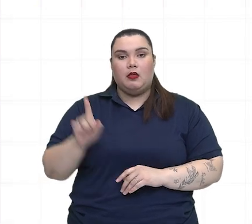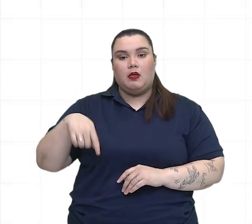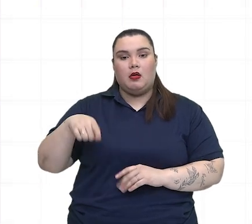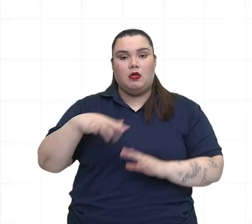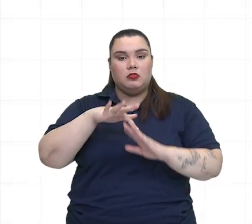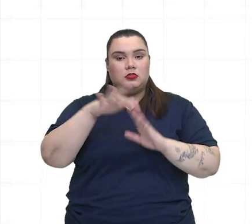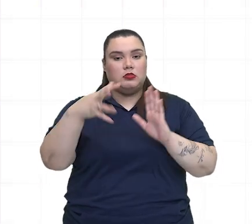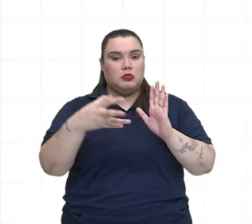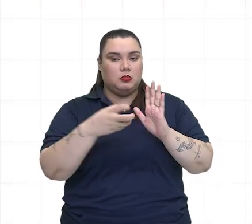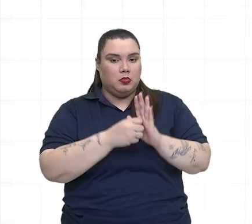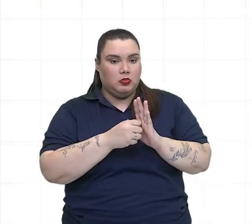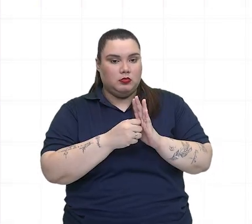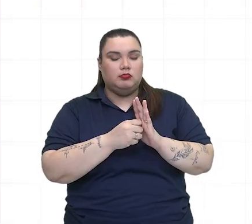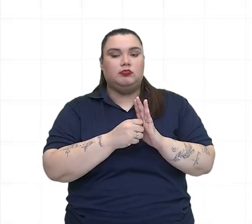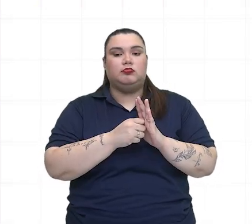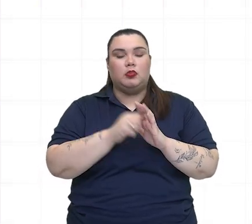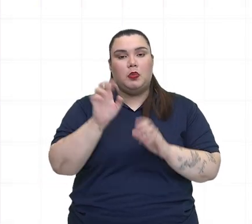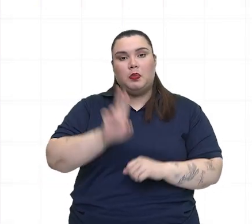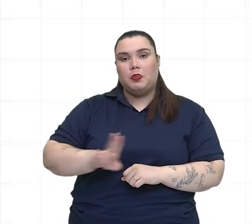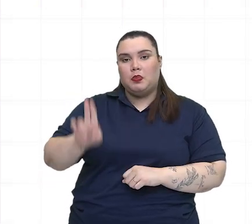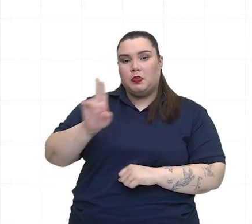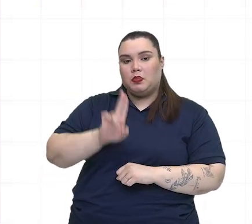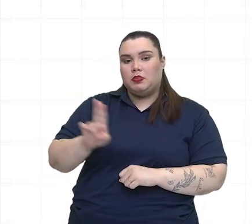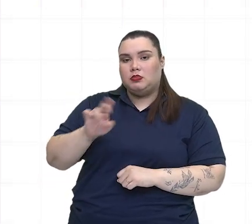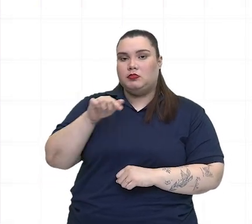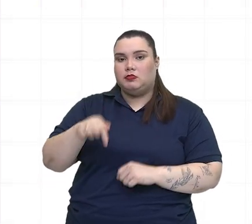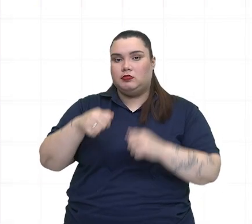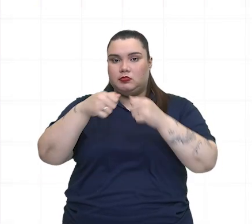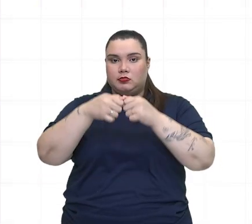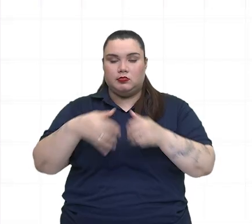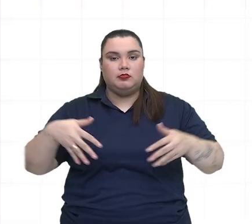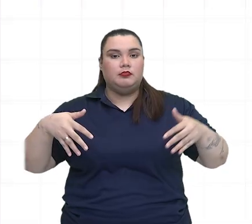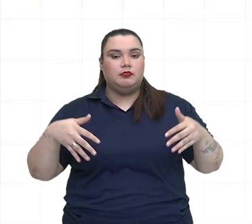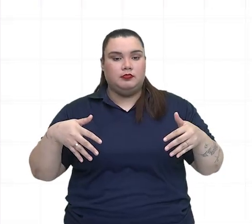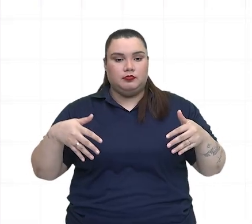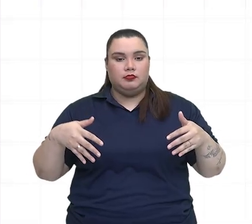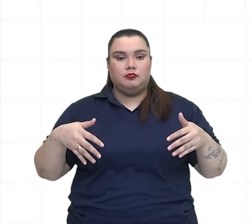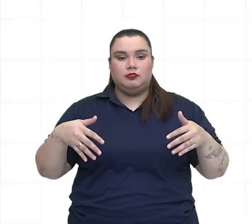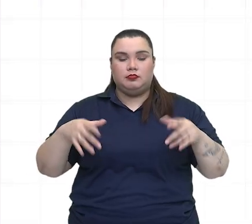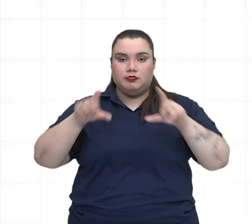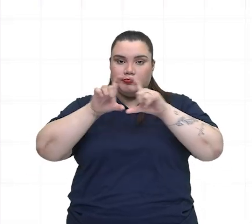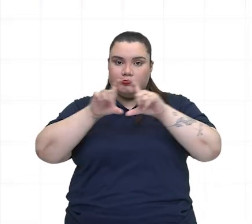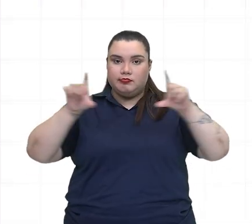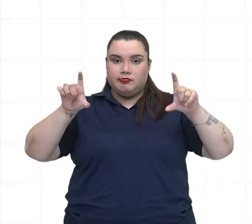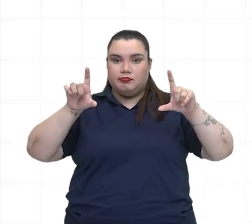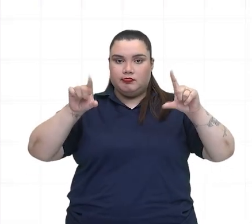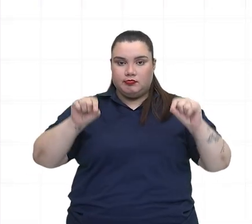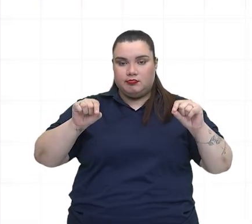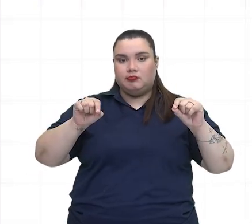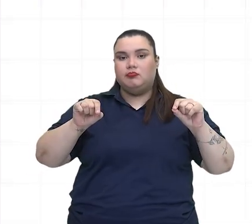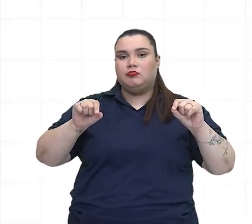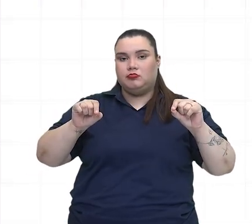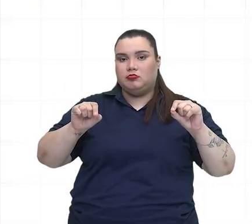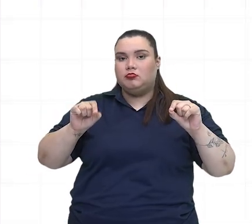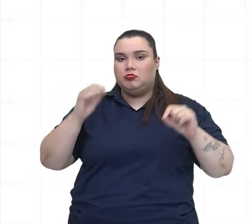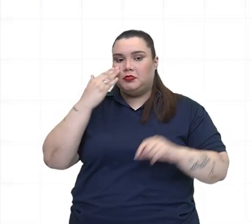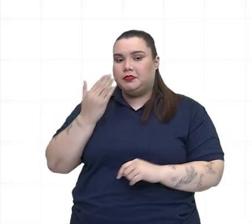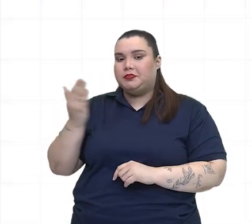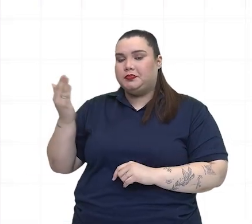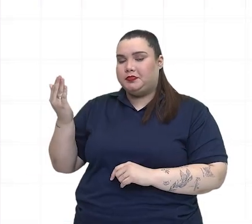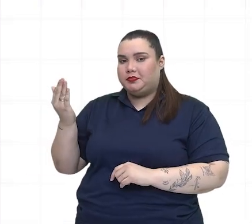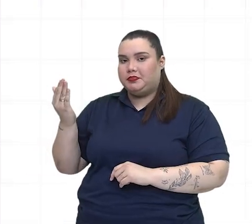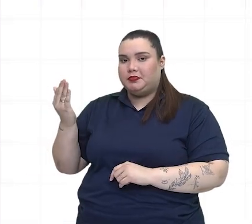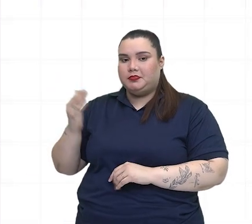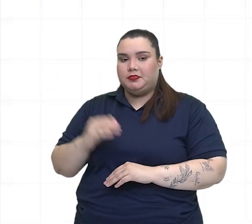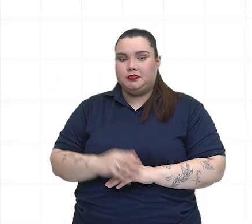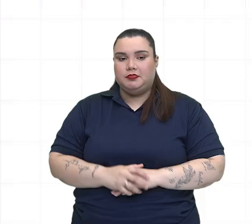É um símbolo amplamente usado em fluxogramas. olho no retângulo. Olha, olho